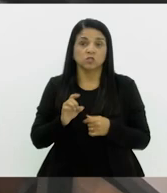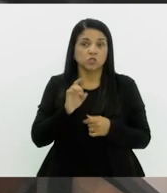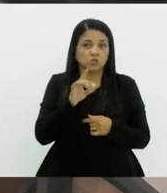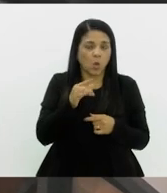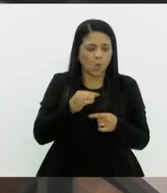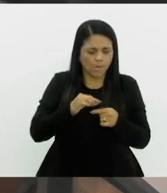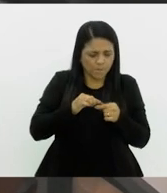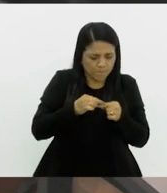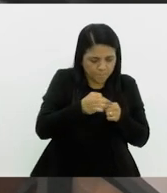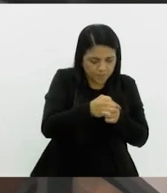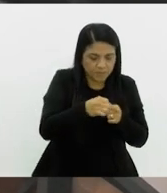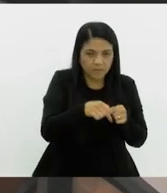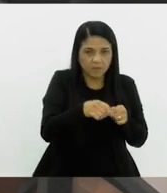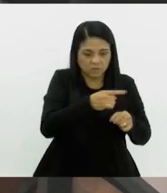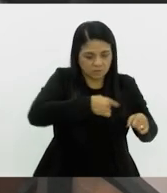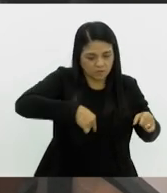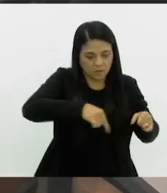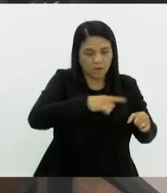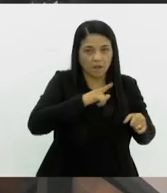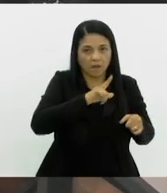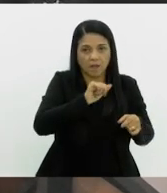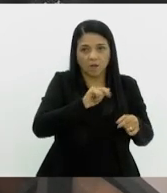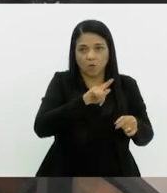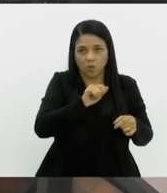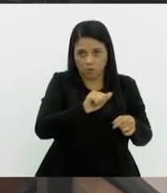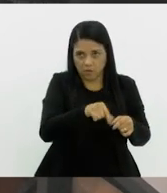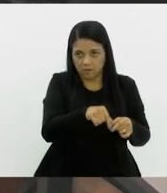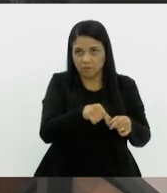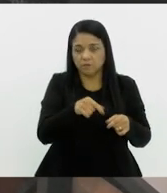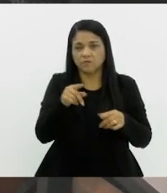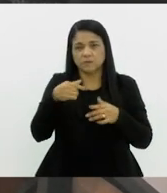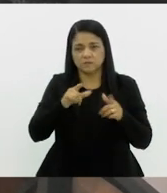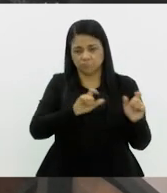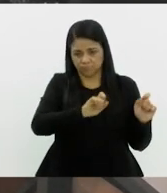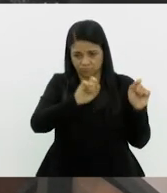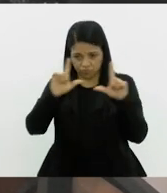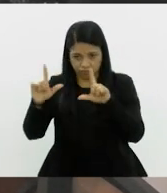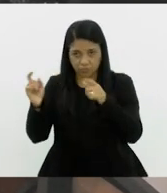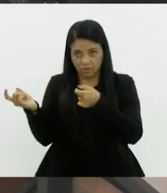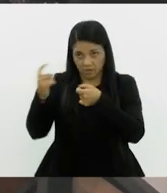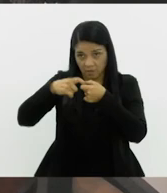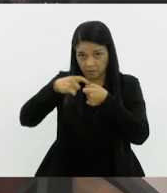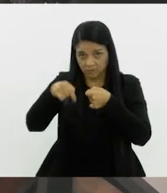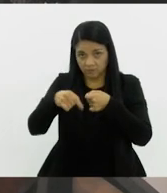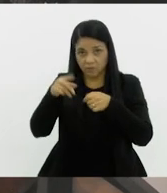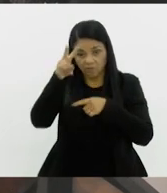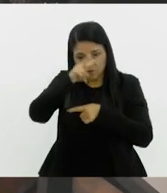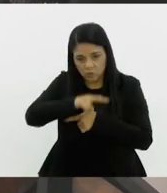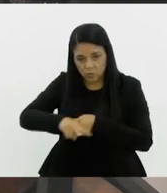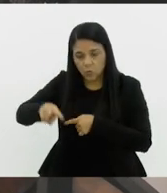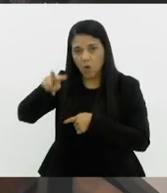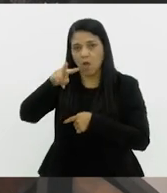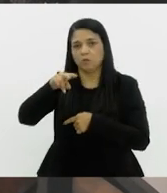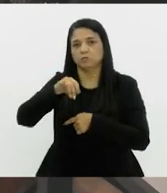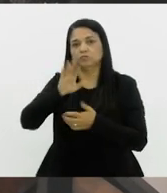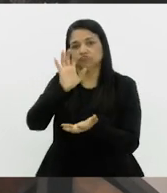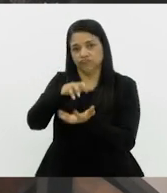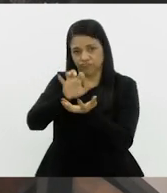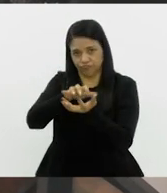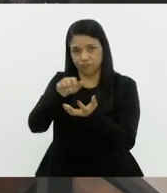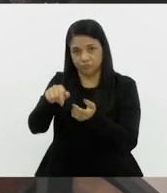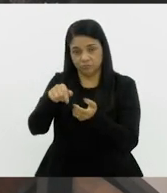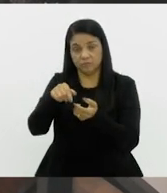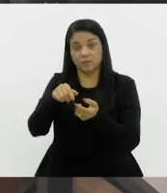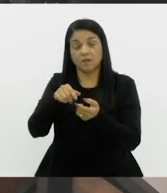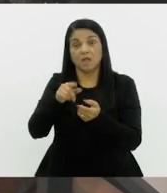E aí passa ela é a saída, como vocês viram naquele slide anterior da visualização, da aproximação visual de Jacaré, ela é um dos trechos